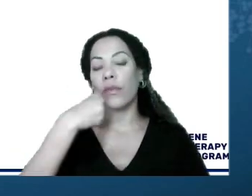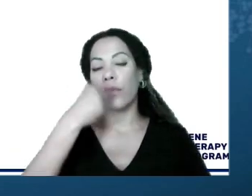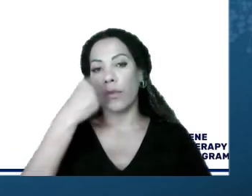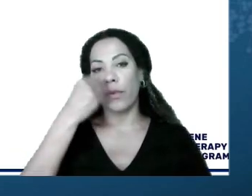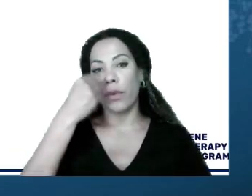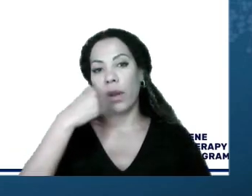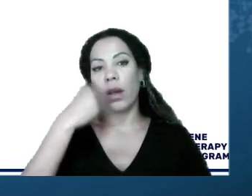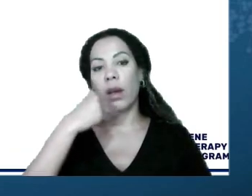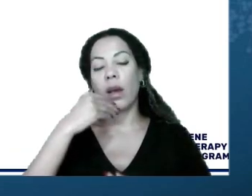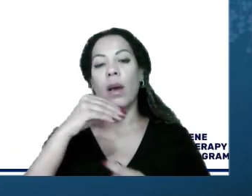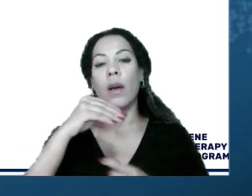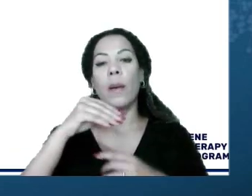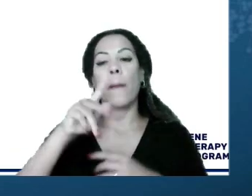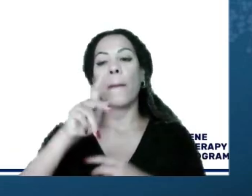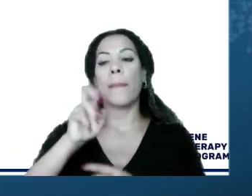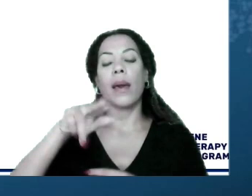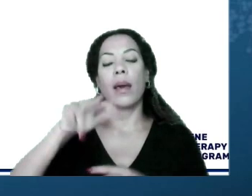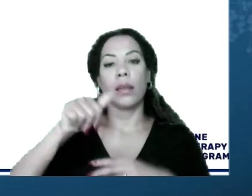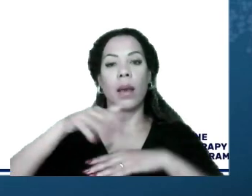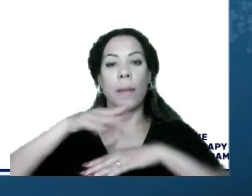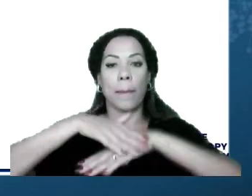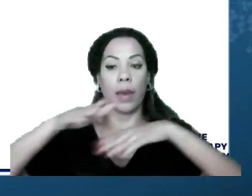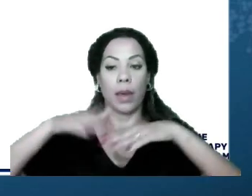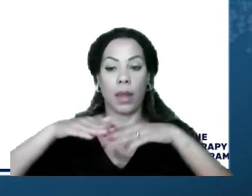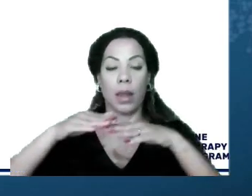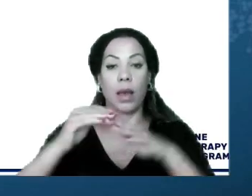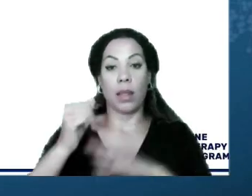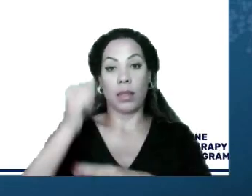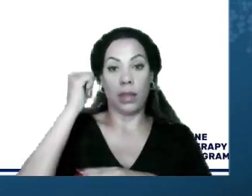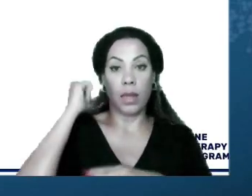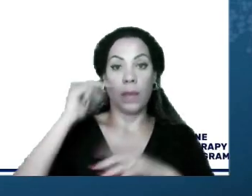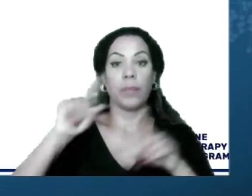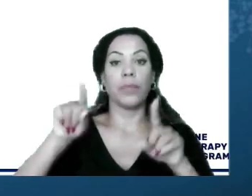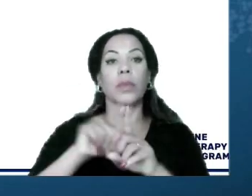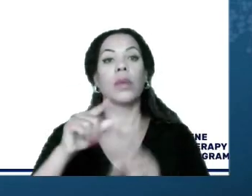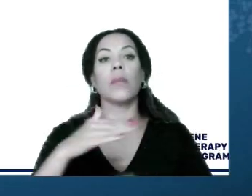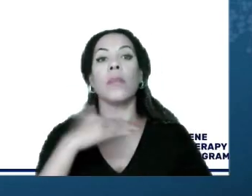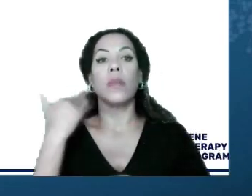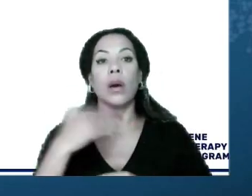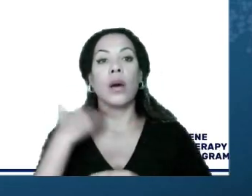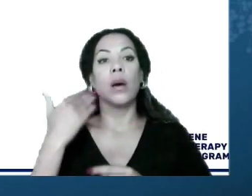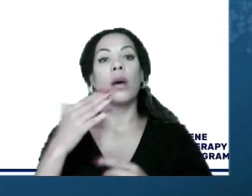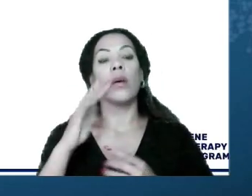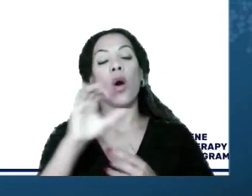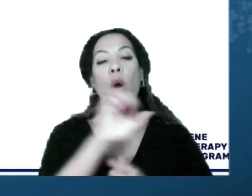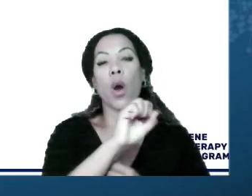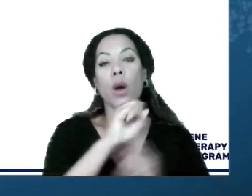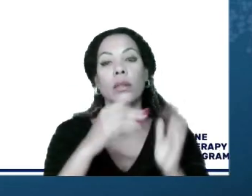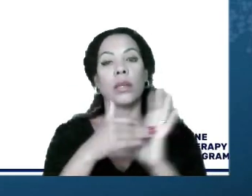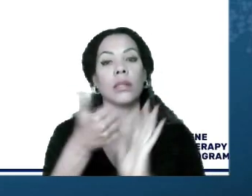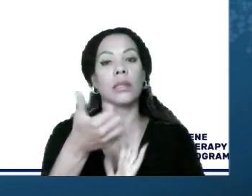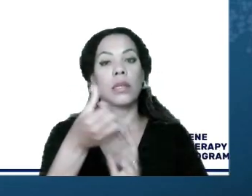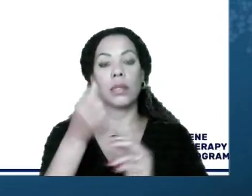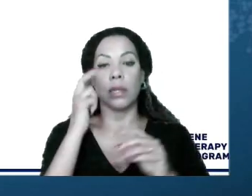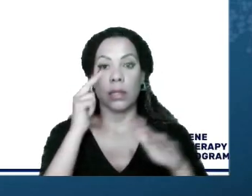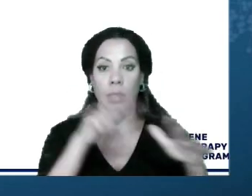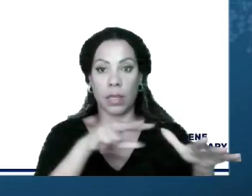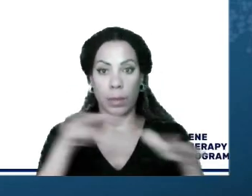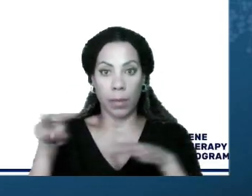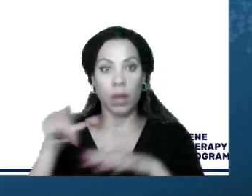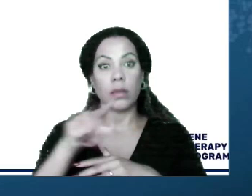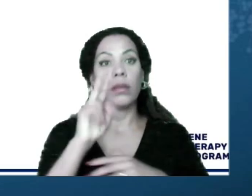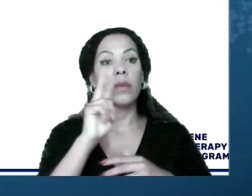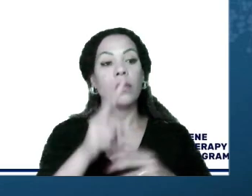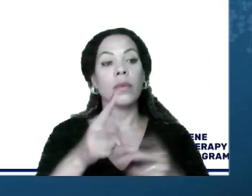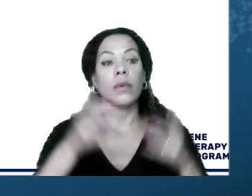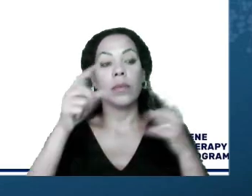das pernas traseiras, uma eutanásia de 8 a 16 semanas, e você pode ver que aqui é um cérebro com